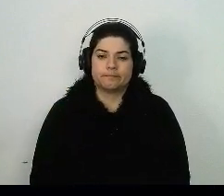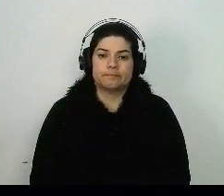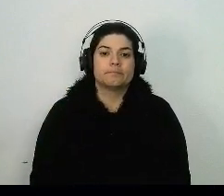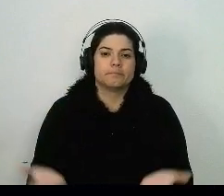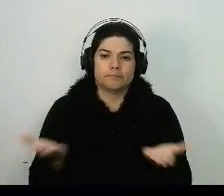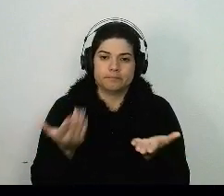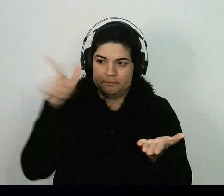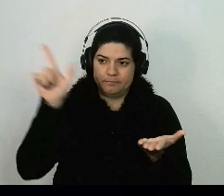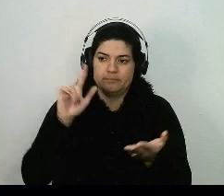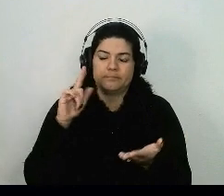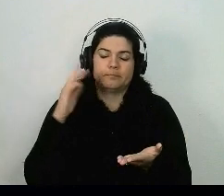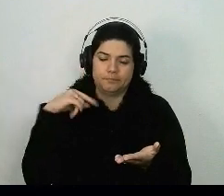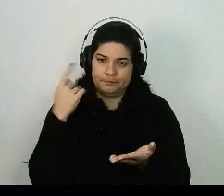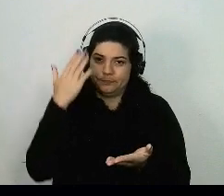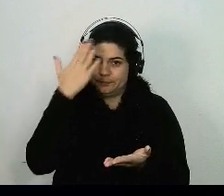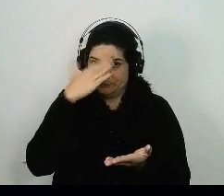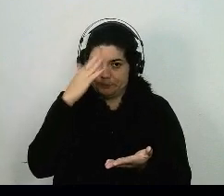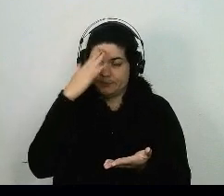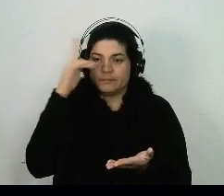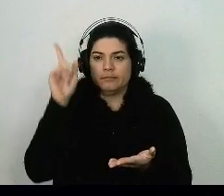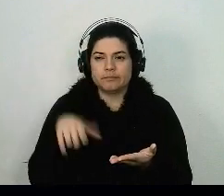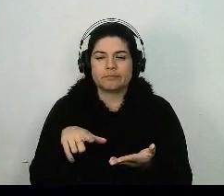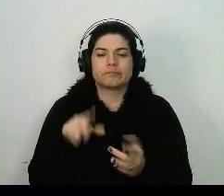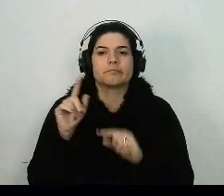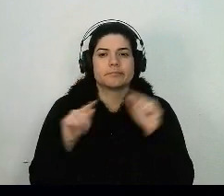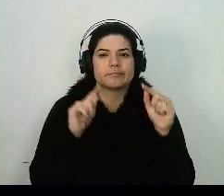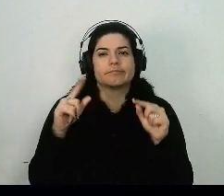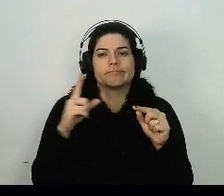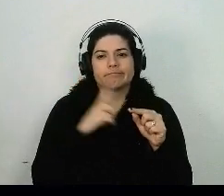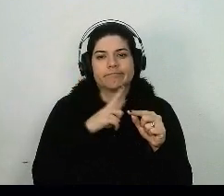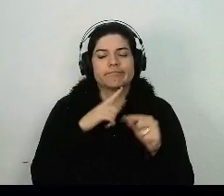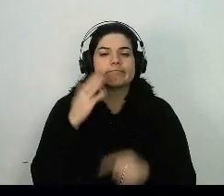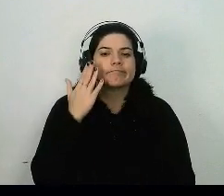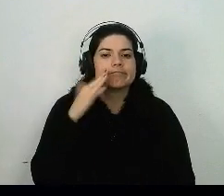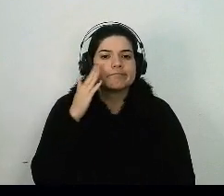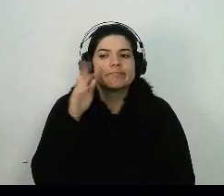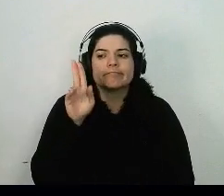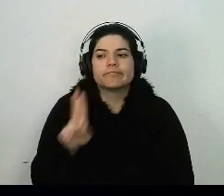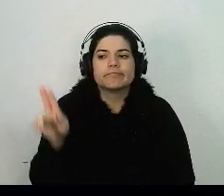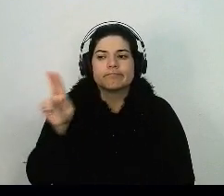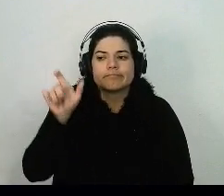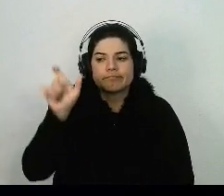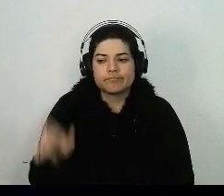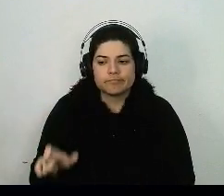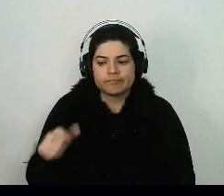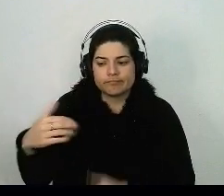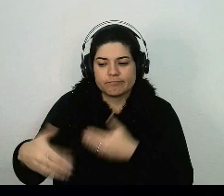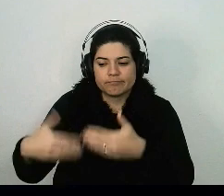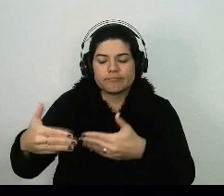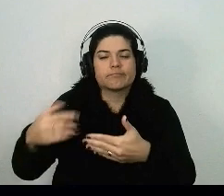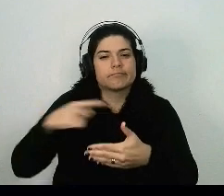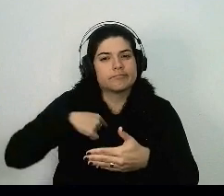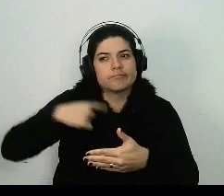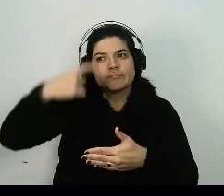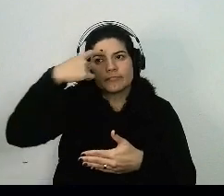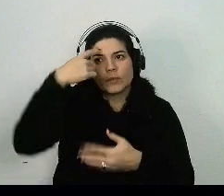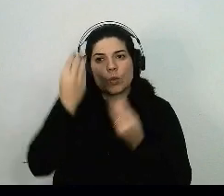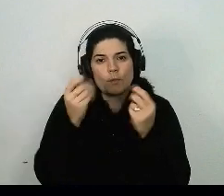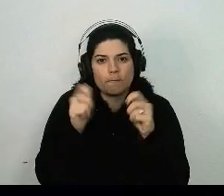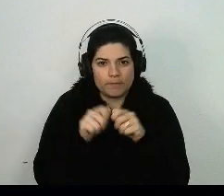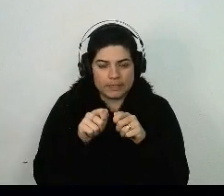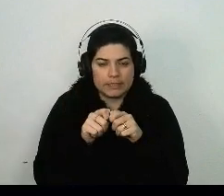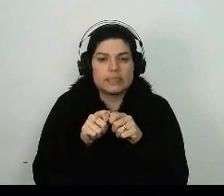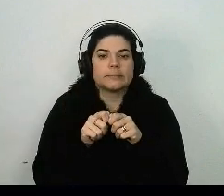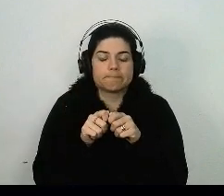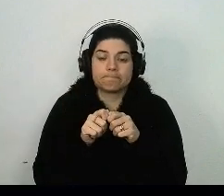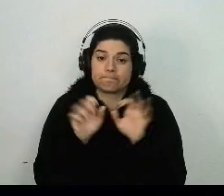gente entendeu, a gente tem esse entendimento do usuário e seus processos, a gente já tem uma ideia de como fazer isso. A gente